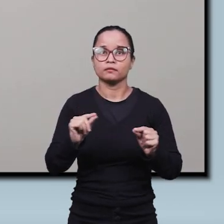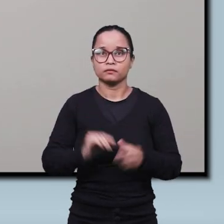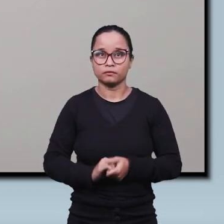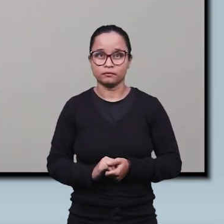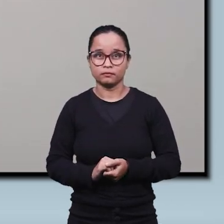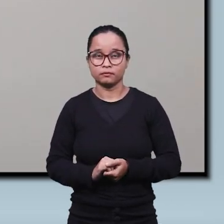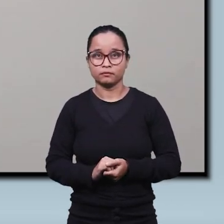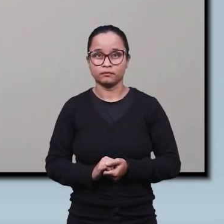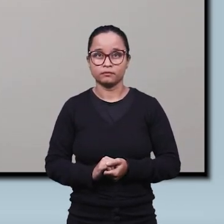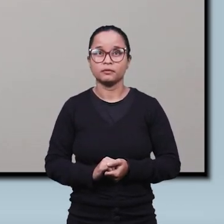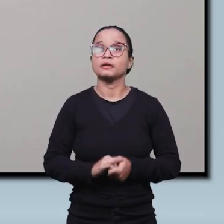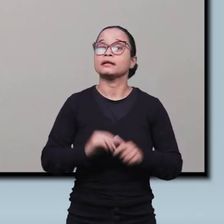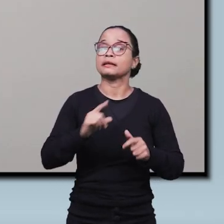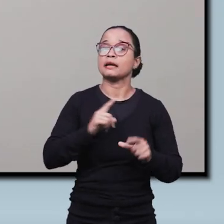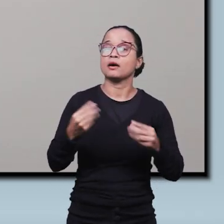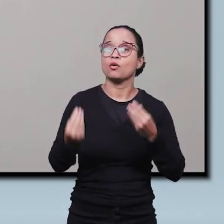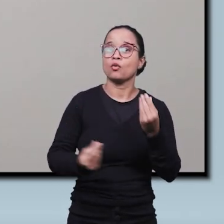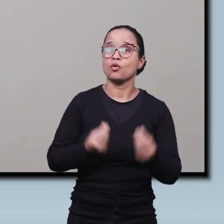Paraplegias,